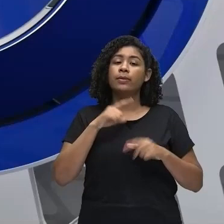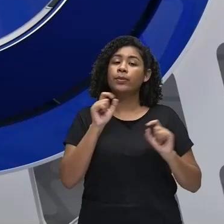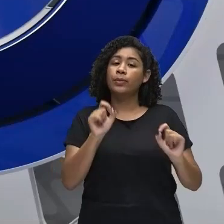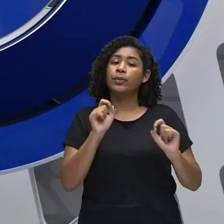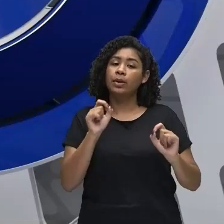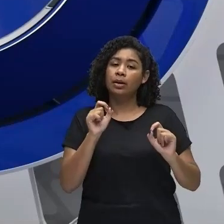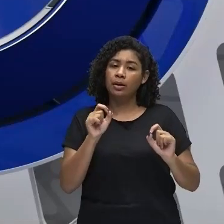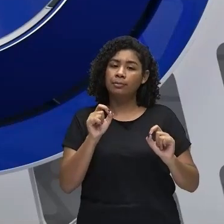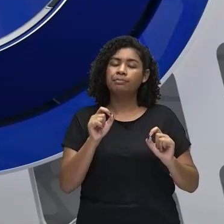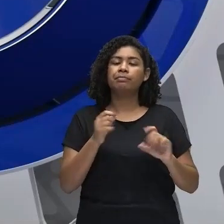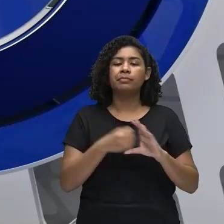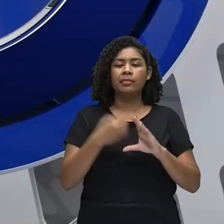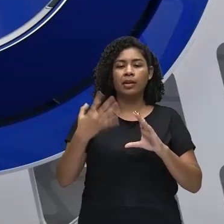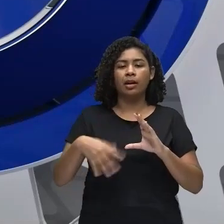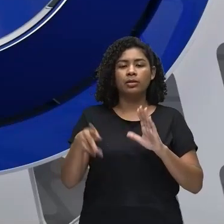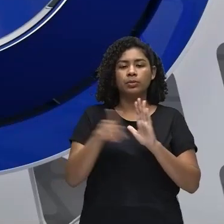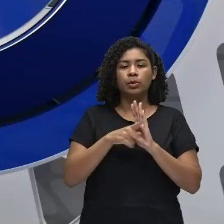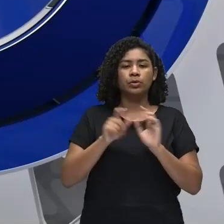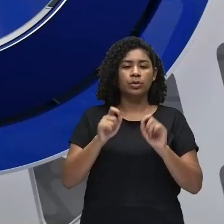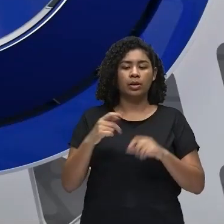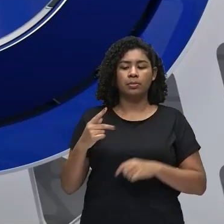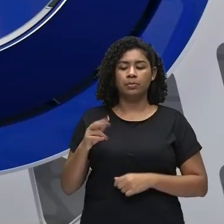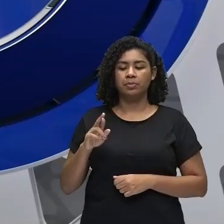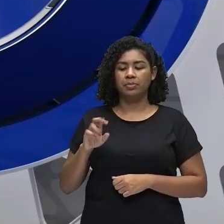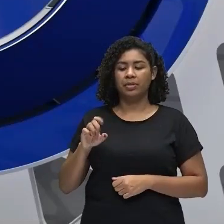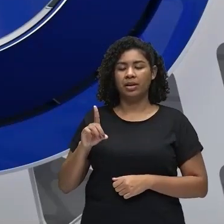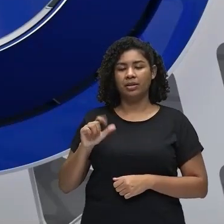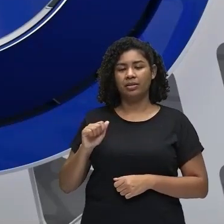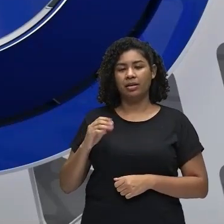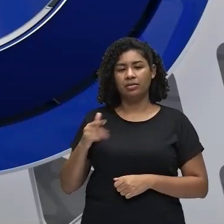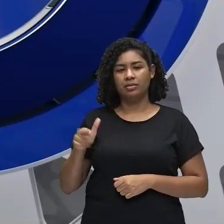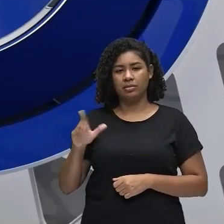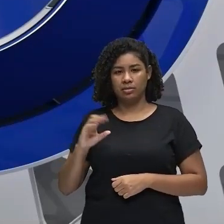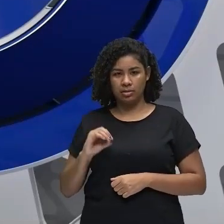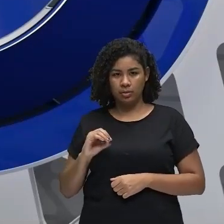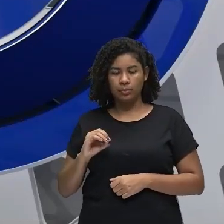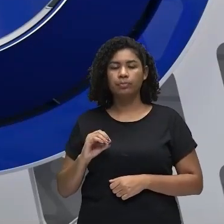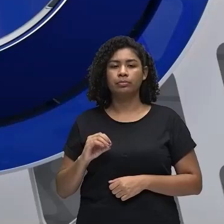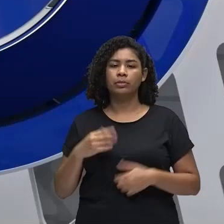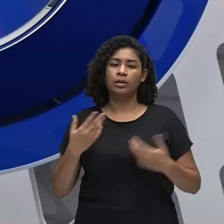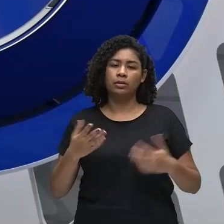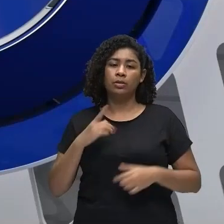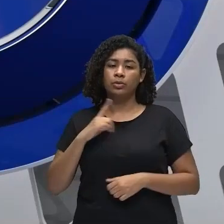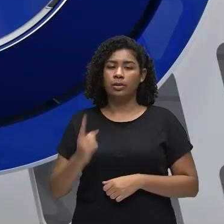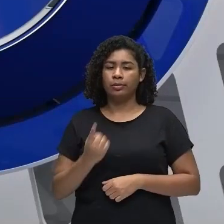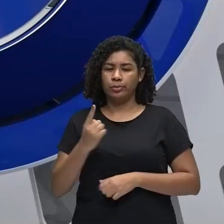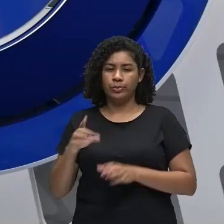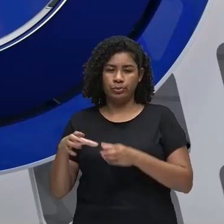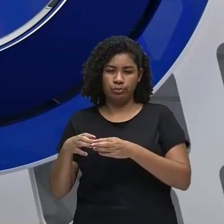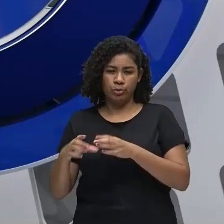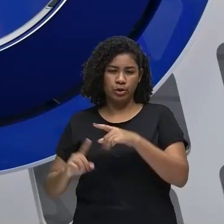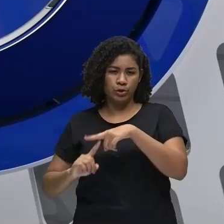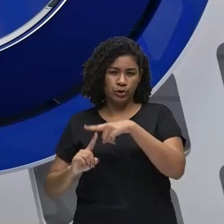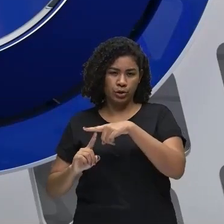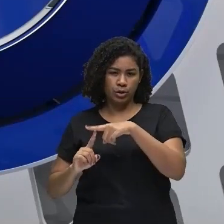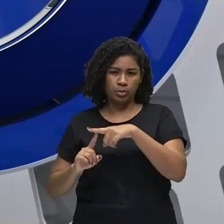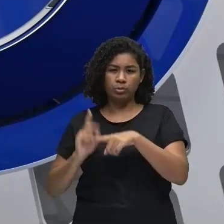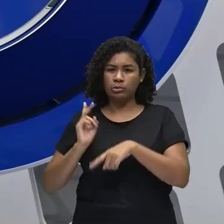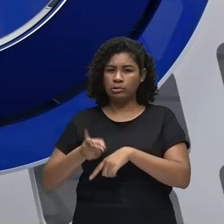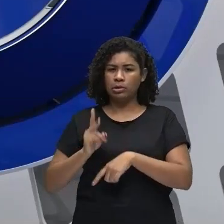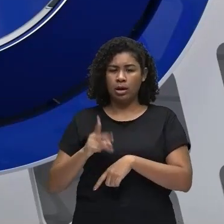aí caracterizado a predação. Enquanto uma espécie de predadores estiver presente